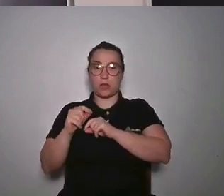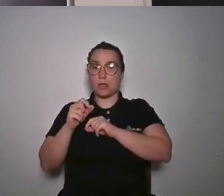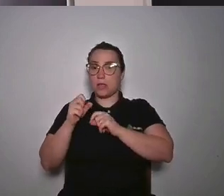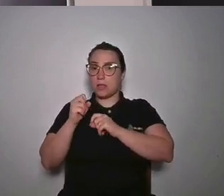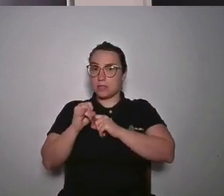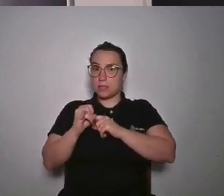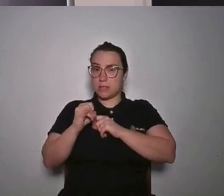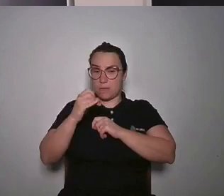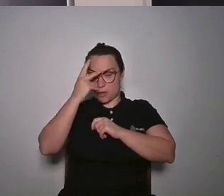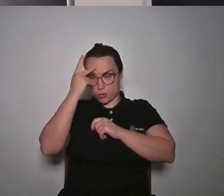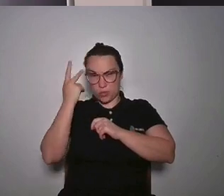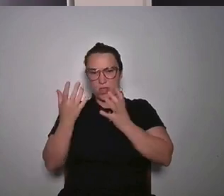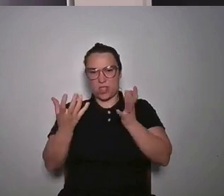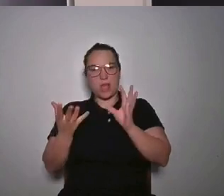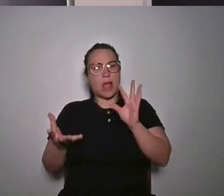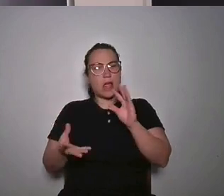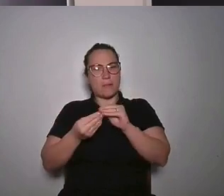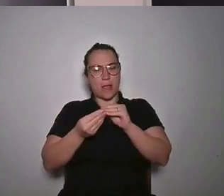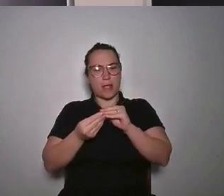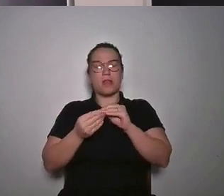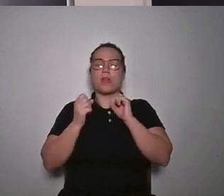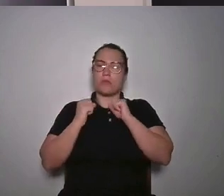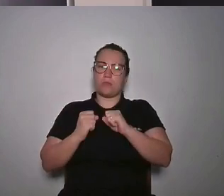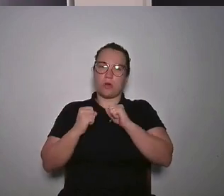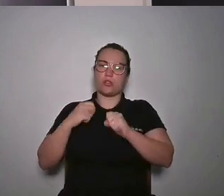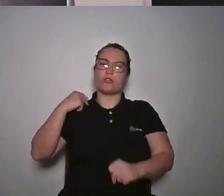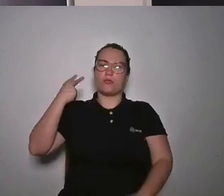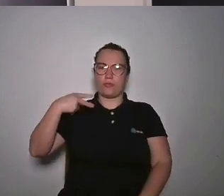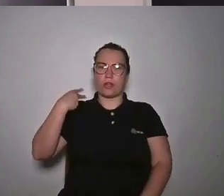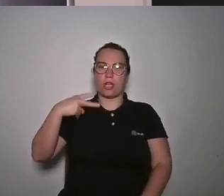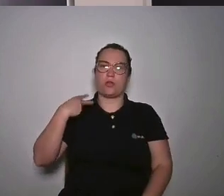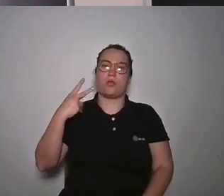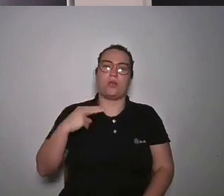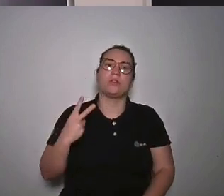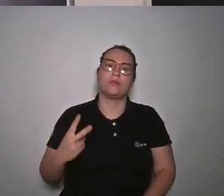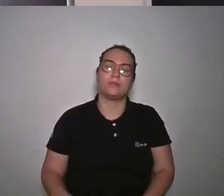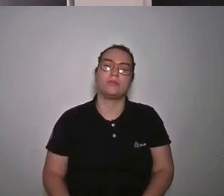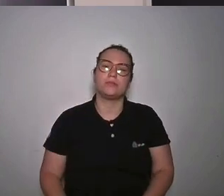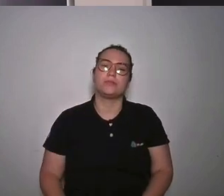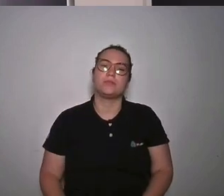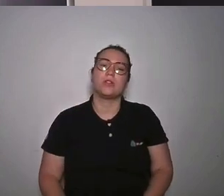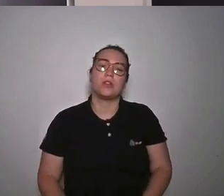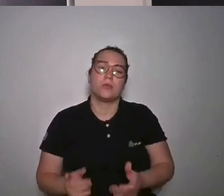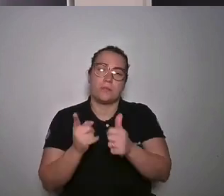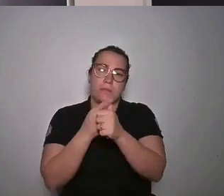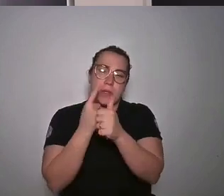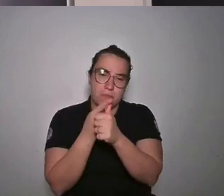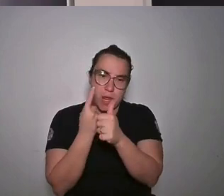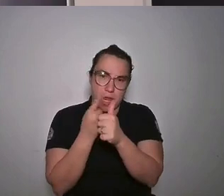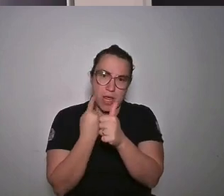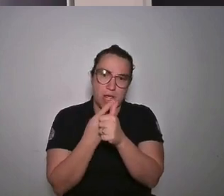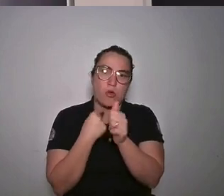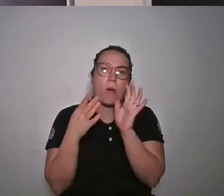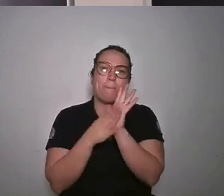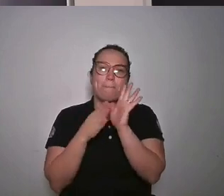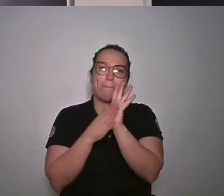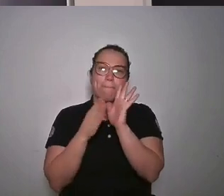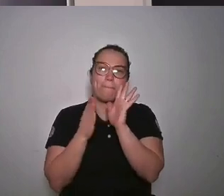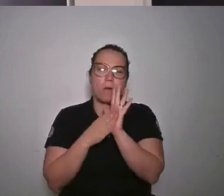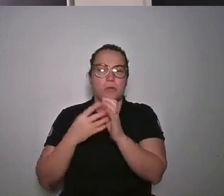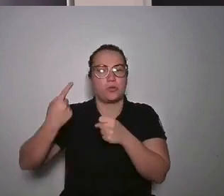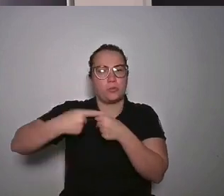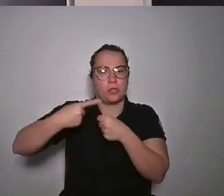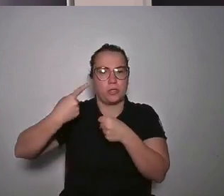fazer alguma emenda, que daí pode ser feita através de vereadores. Então, num primeiro momento, é a proposta do